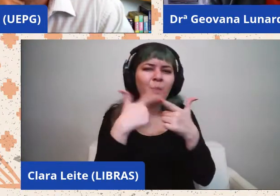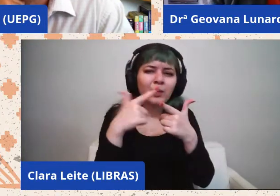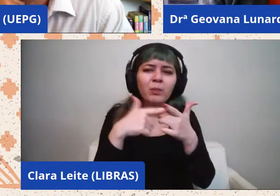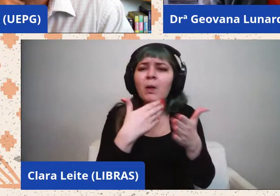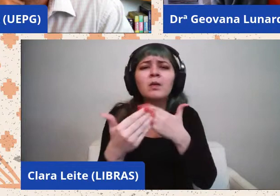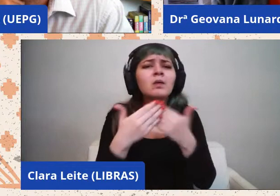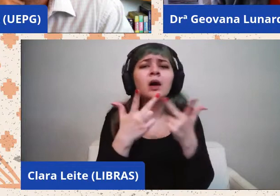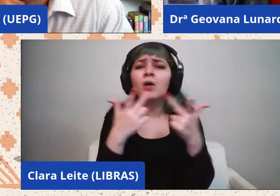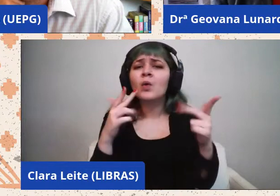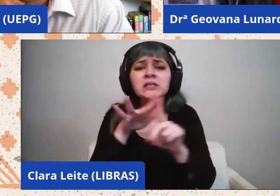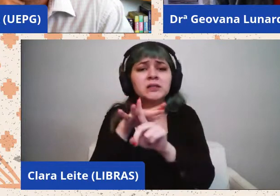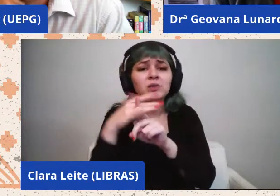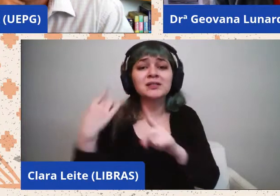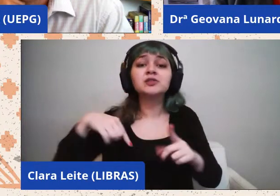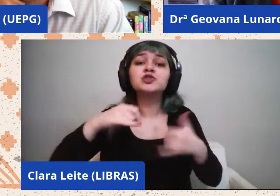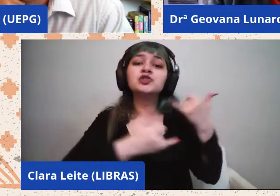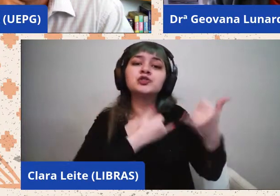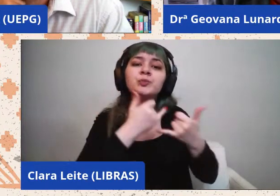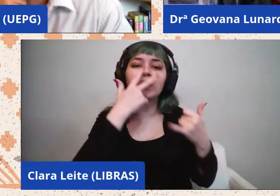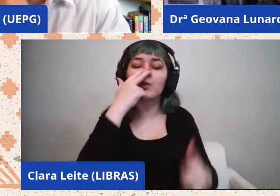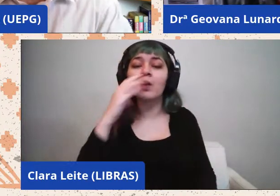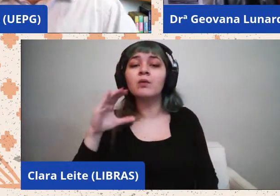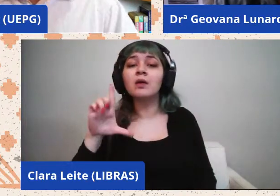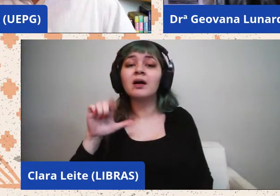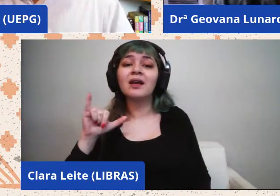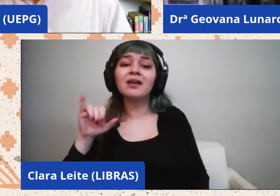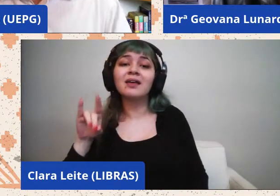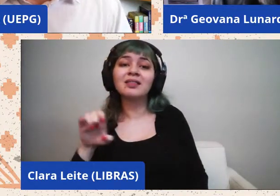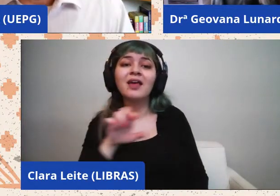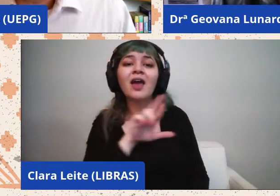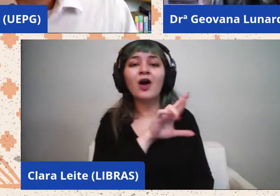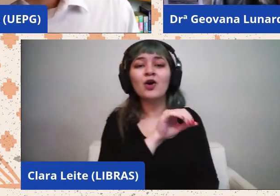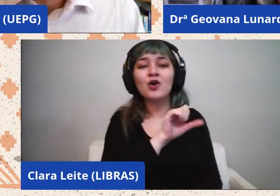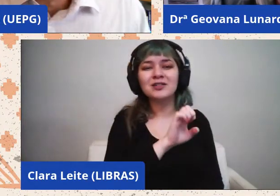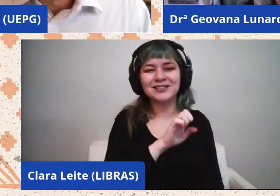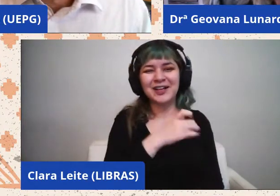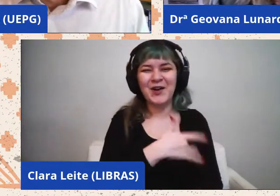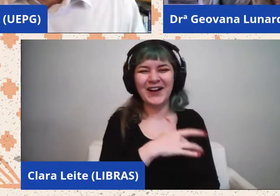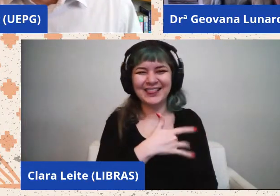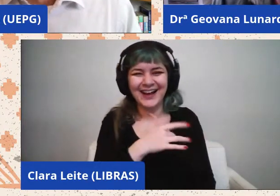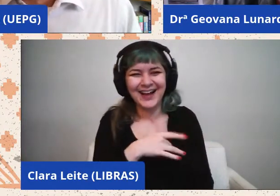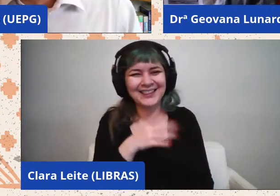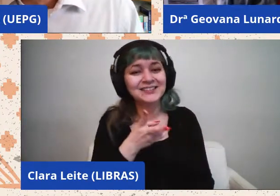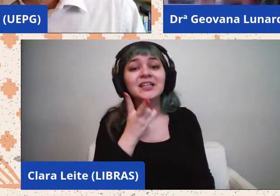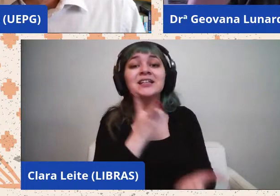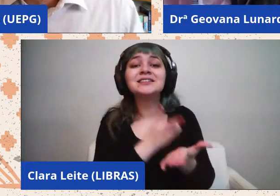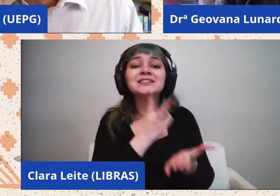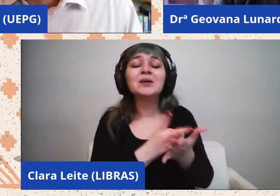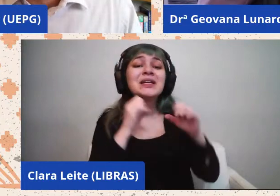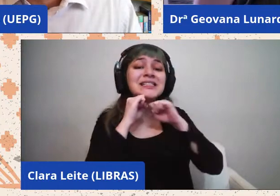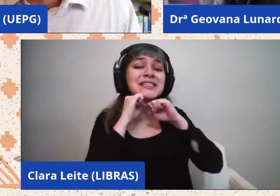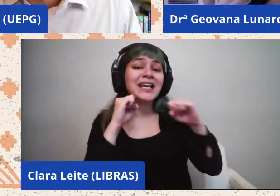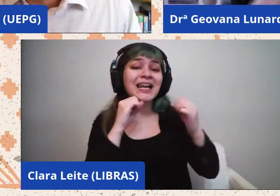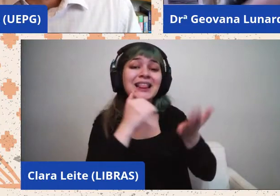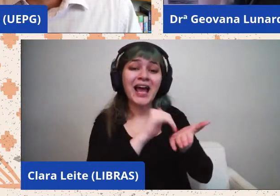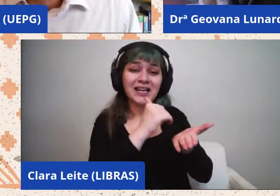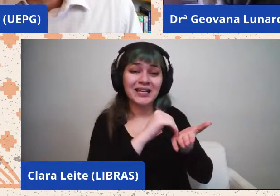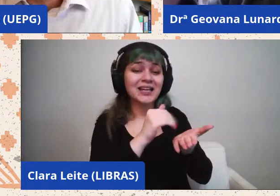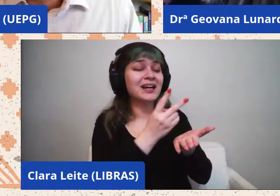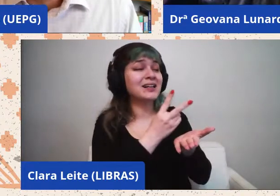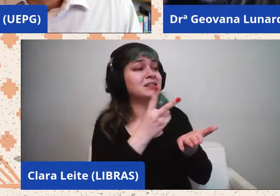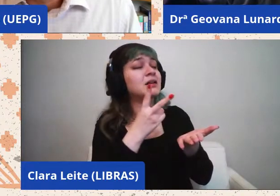a gente brinca que nós é a Cleide e a Rose, né? Coitados. Que ficam lá na secretaria, a gente também.